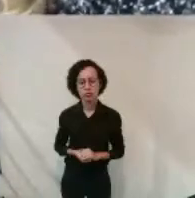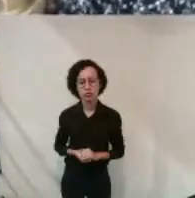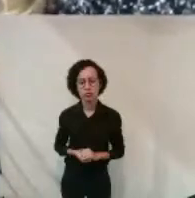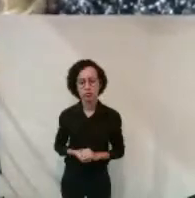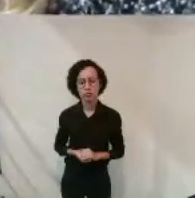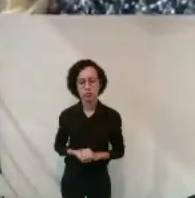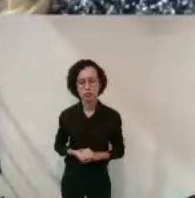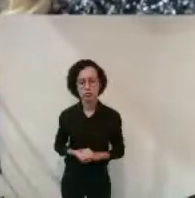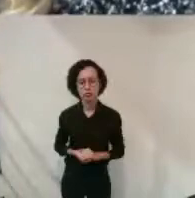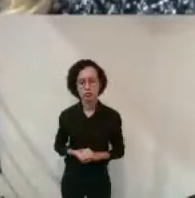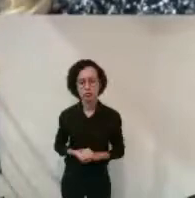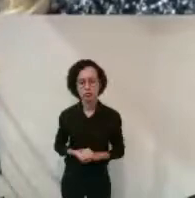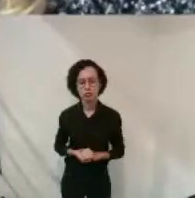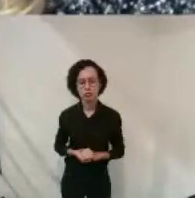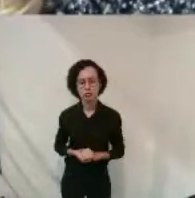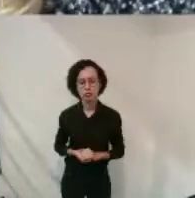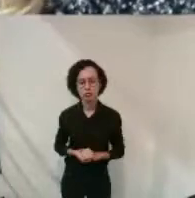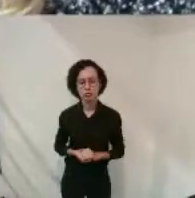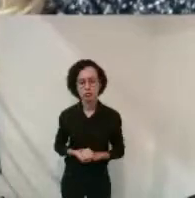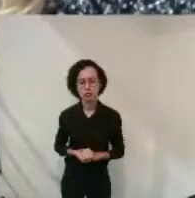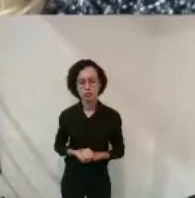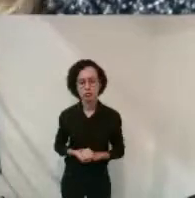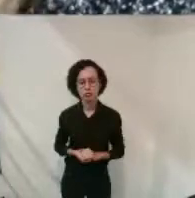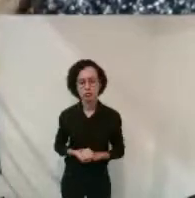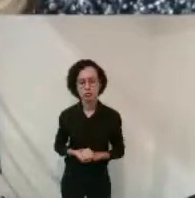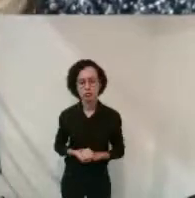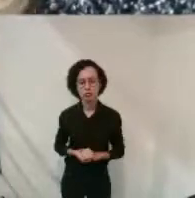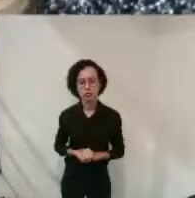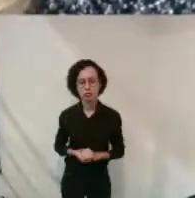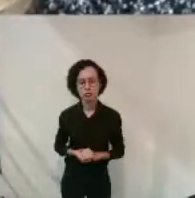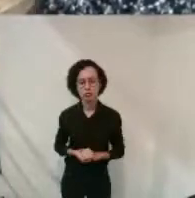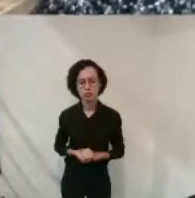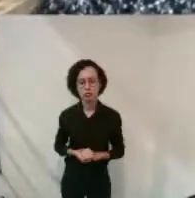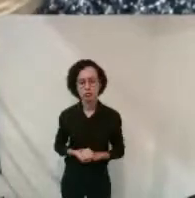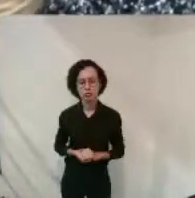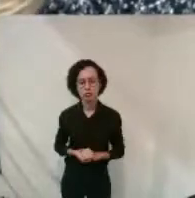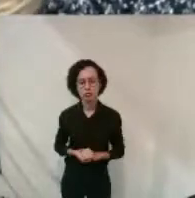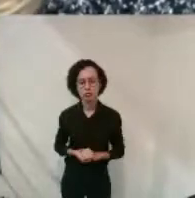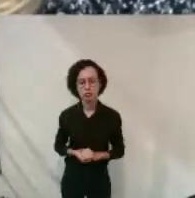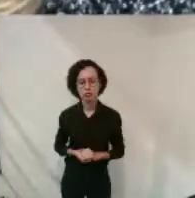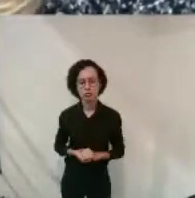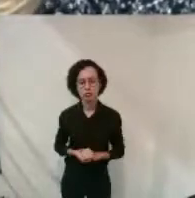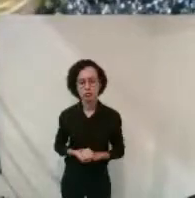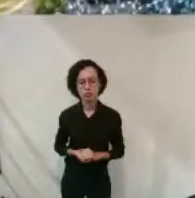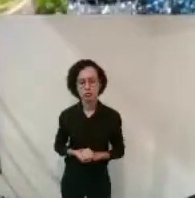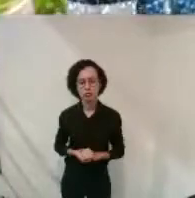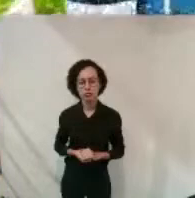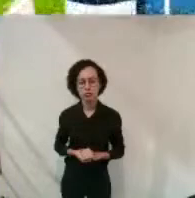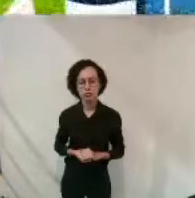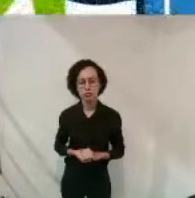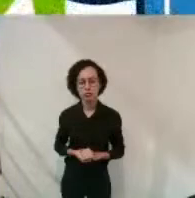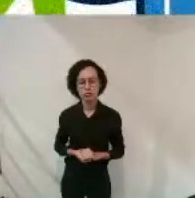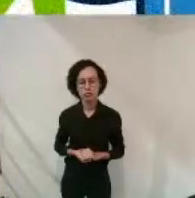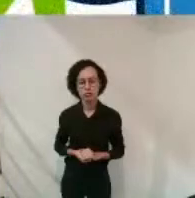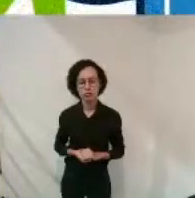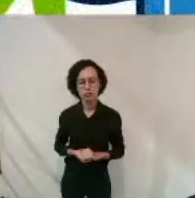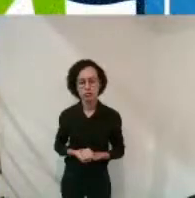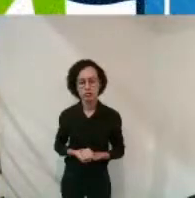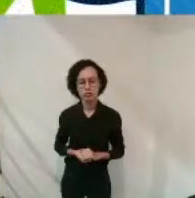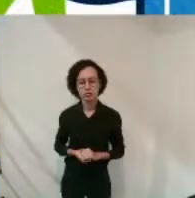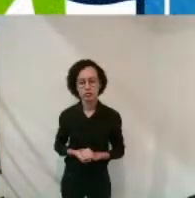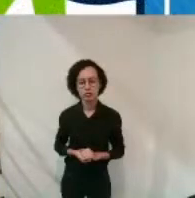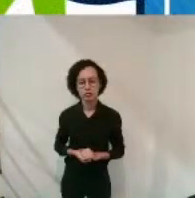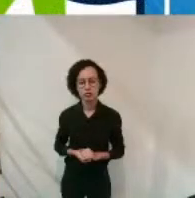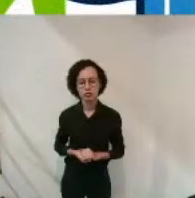começamos as nossas reuniões na Comissão do Meio Ambiente, nós percebemos que